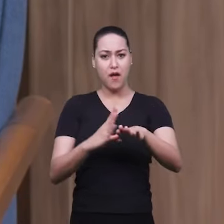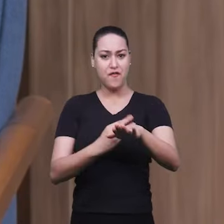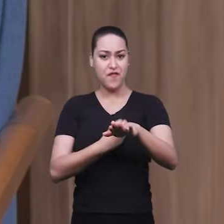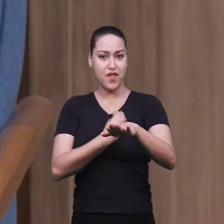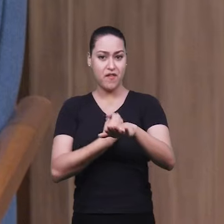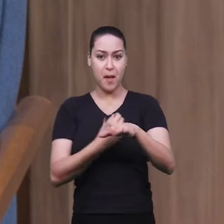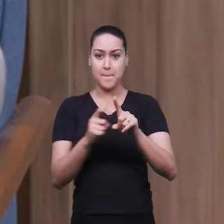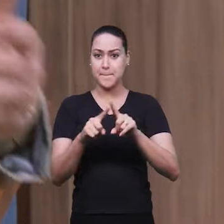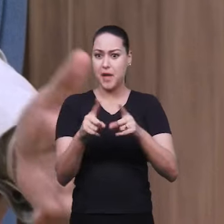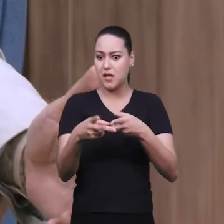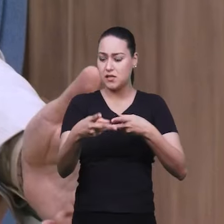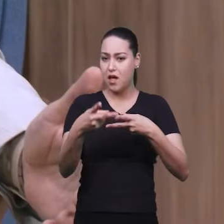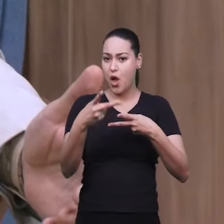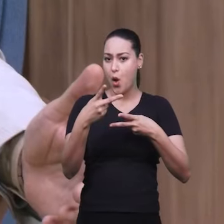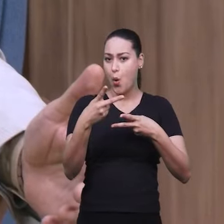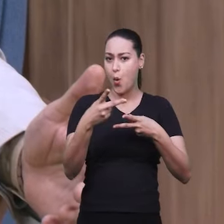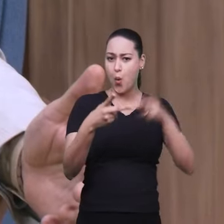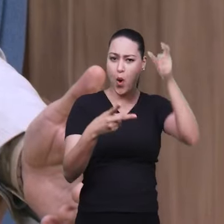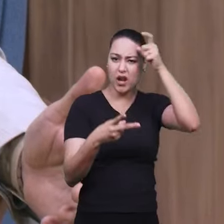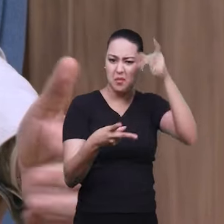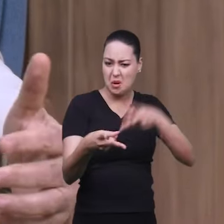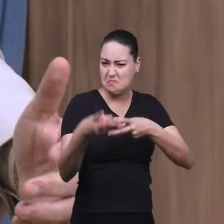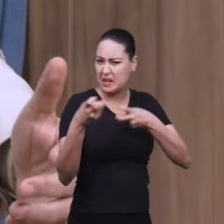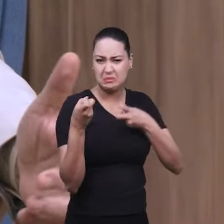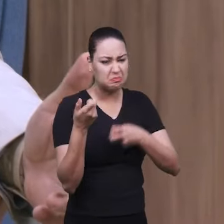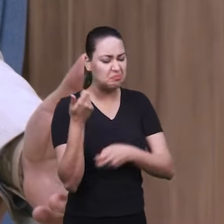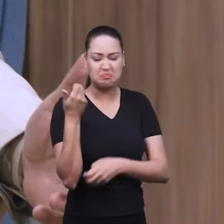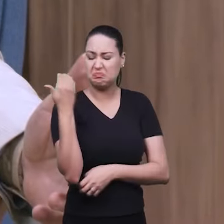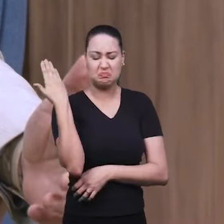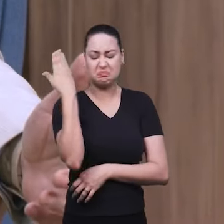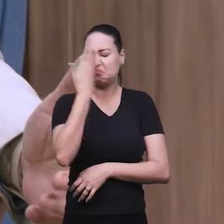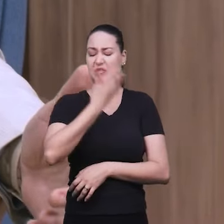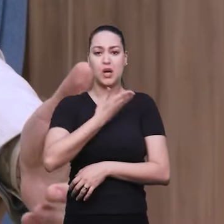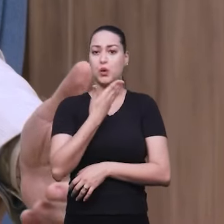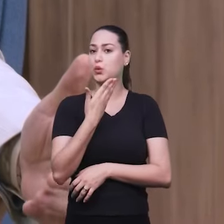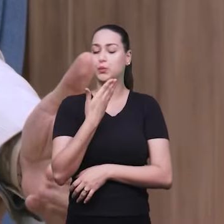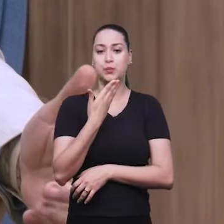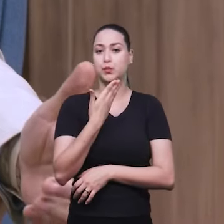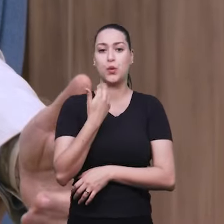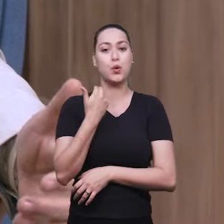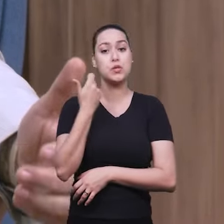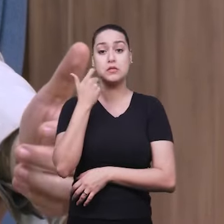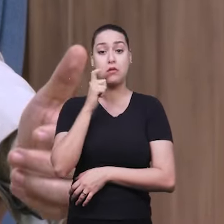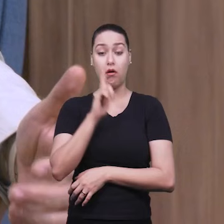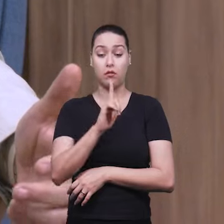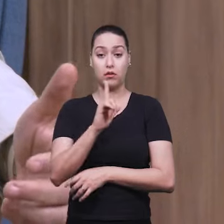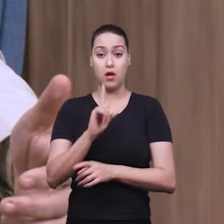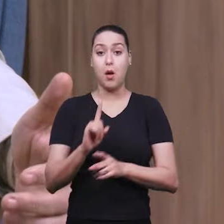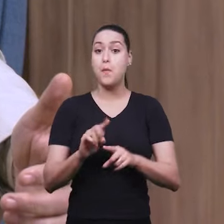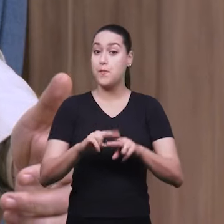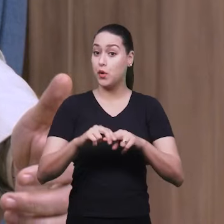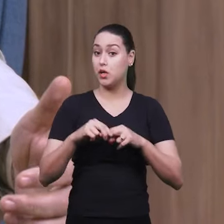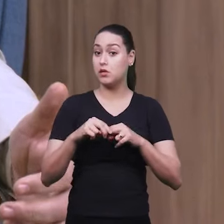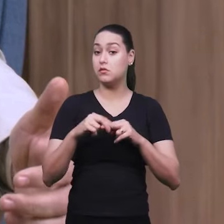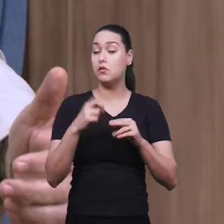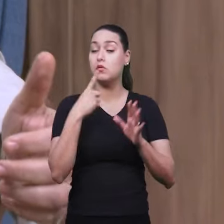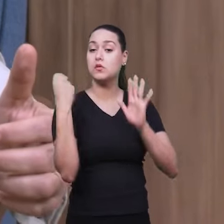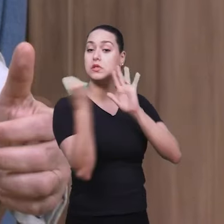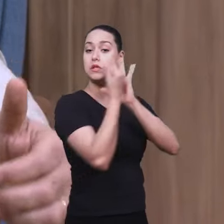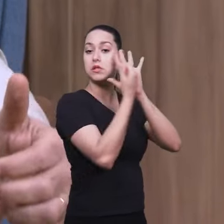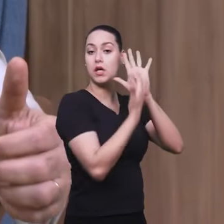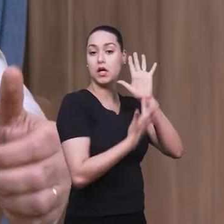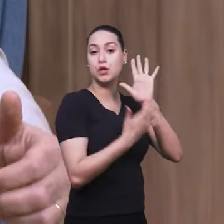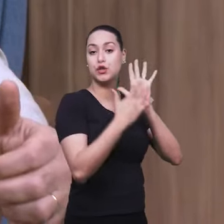não pode ser percebida pelo inimigo. Essa fonte está selada pelo sangue de Jesus e escondida do adversário